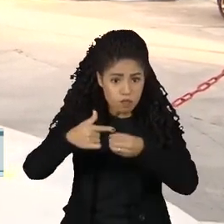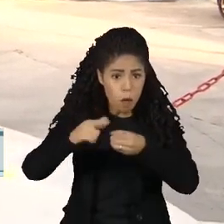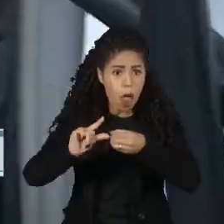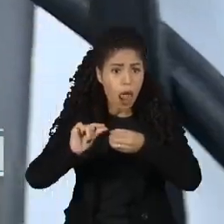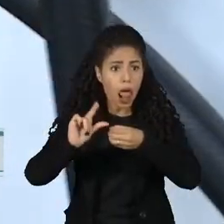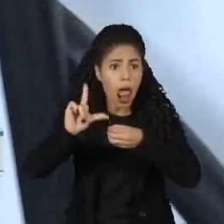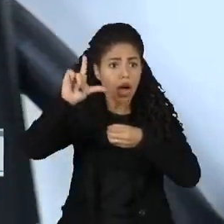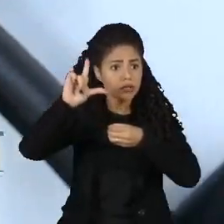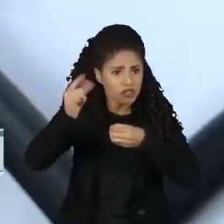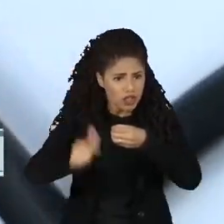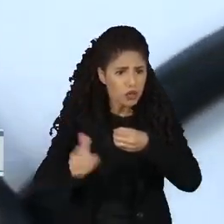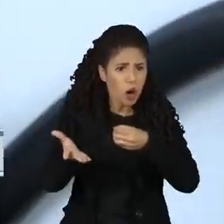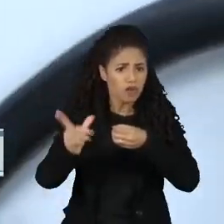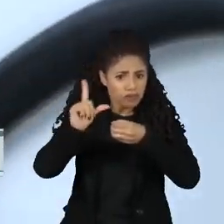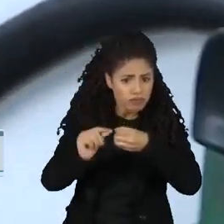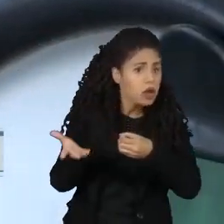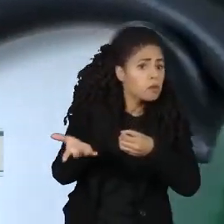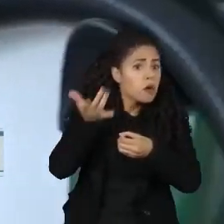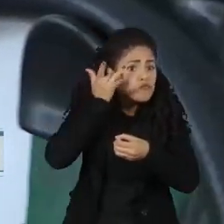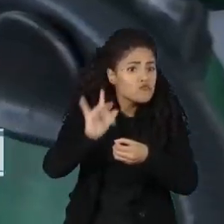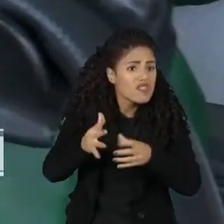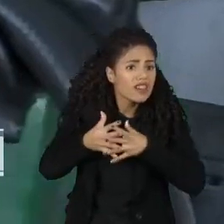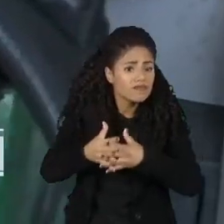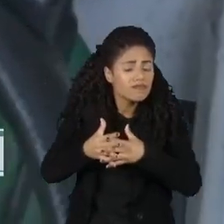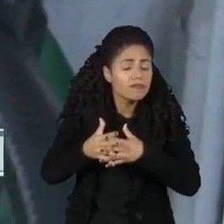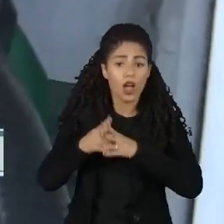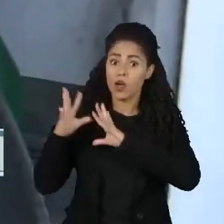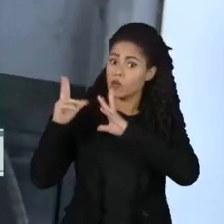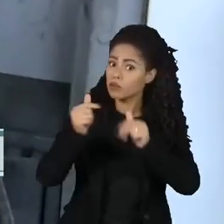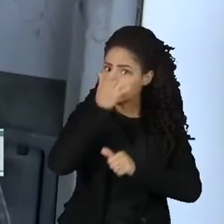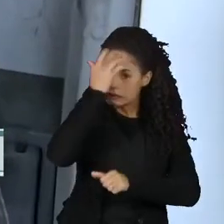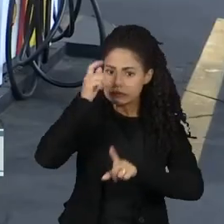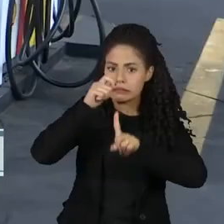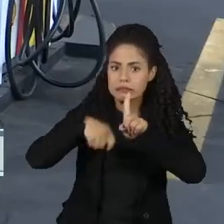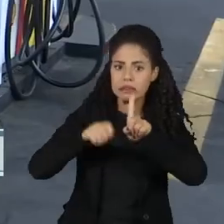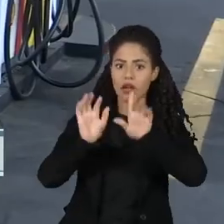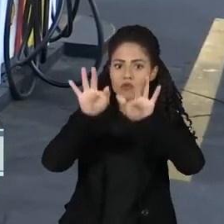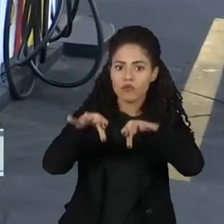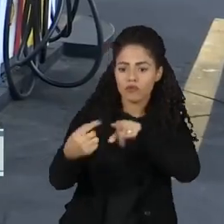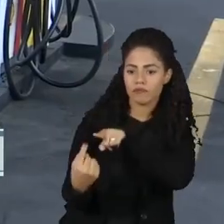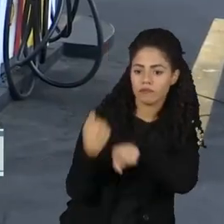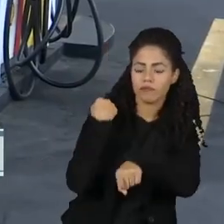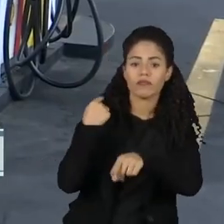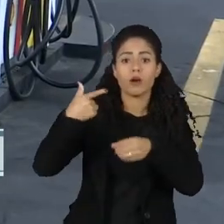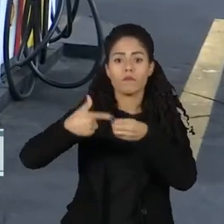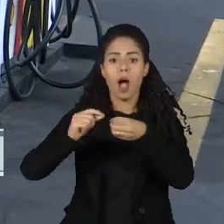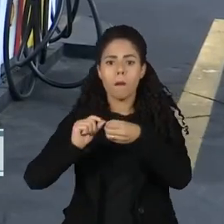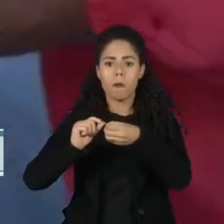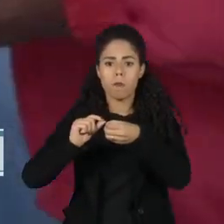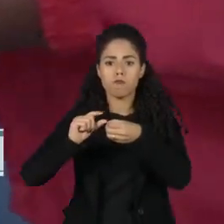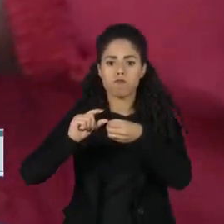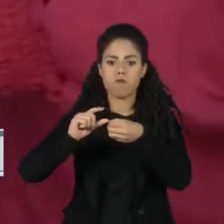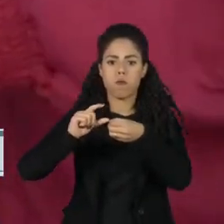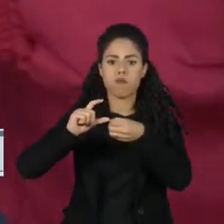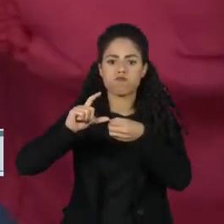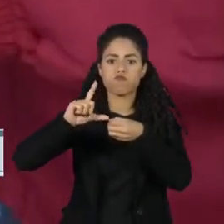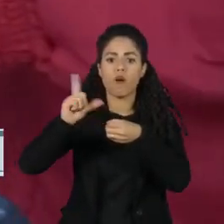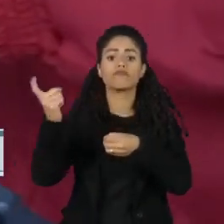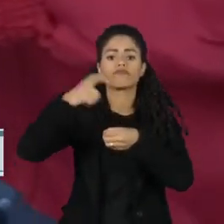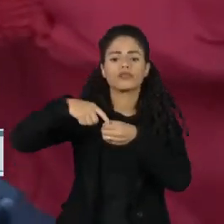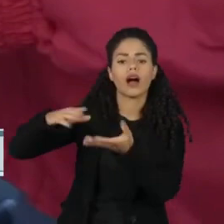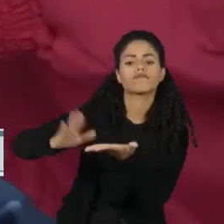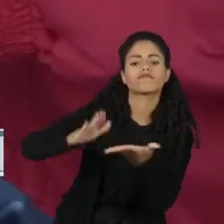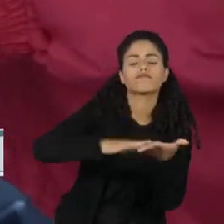vai diminuir. E não é só ele que está confuso. No fim do mês passado, os preços subiram por causa da volta da cobrança